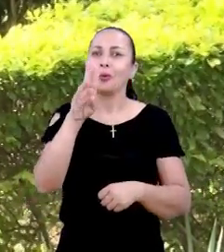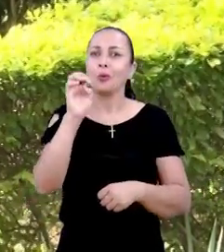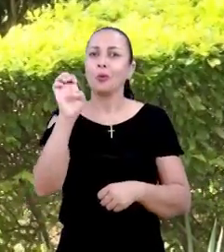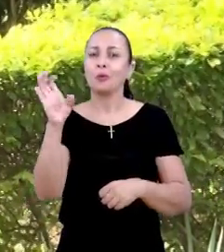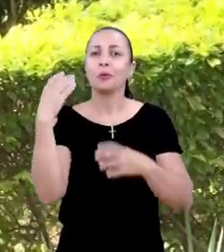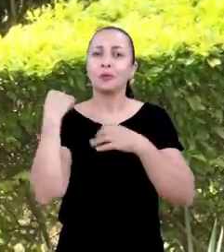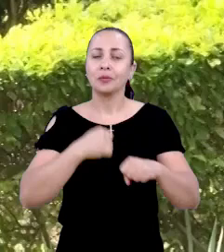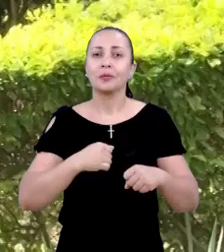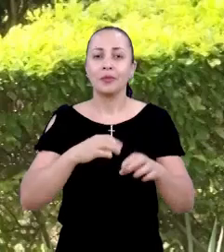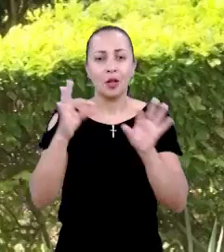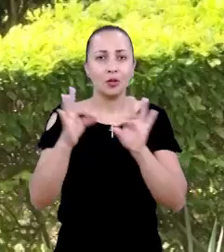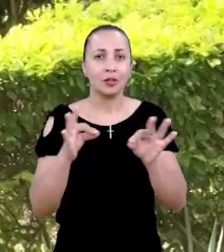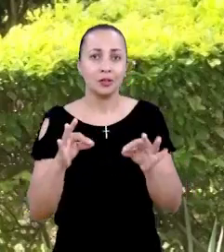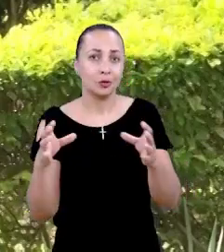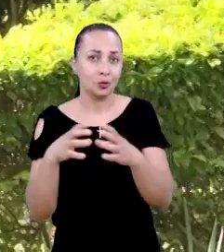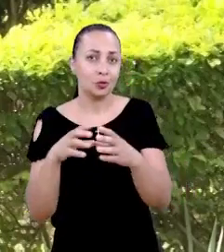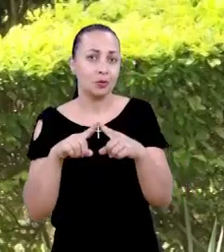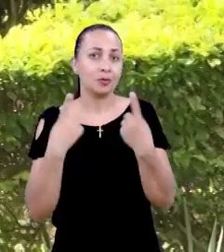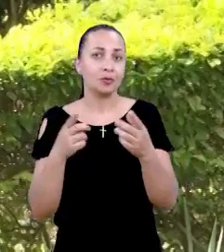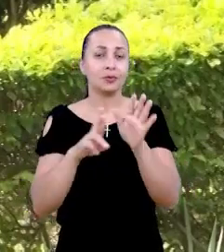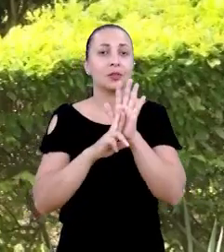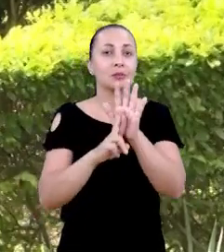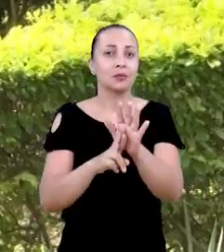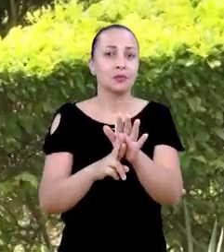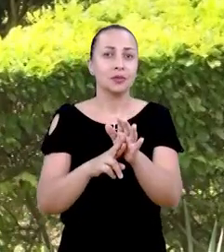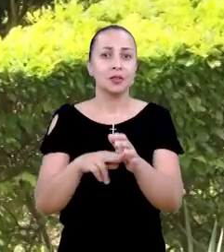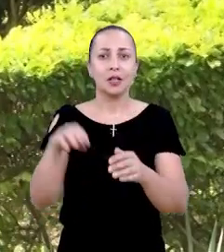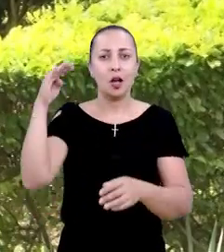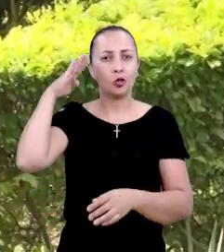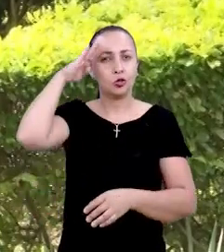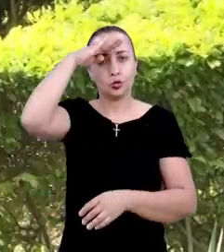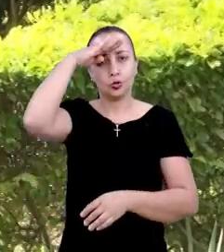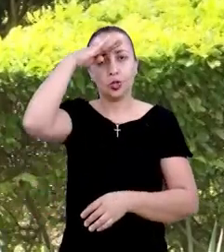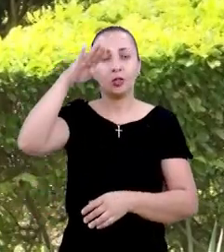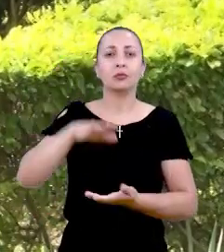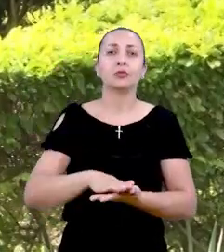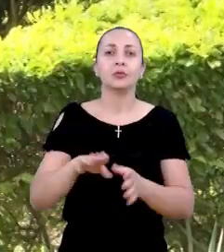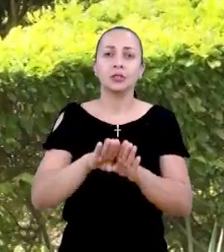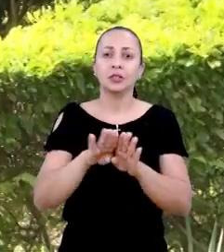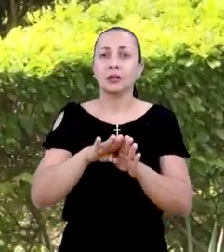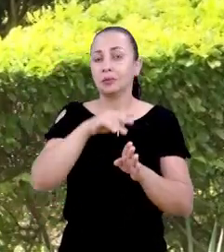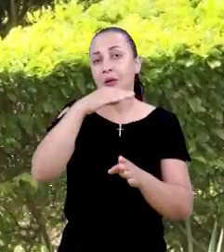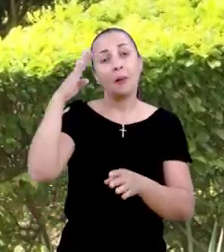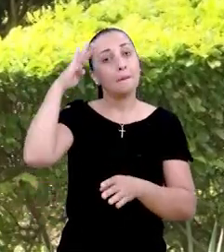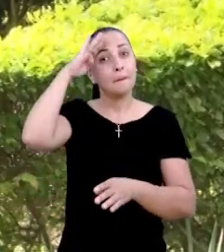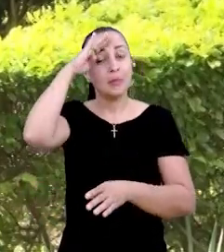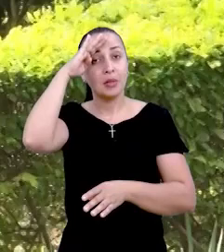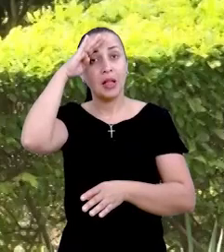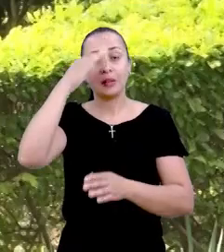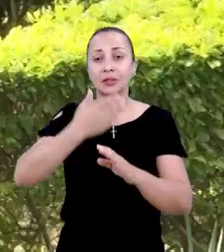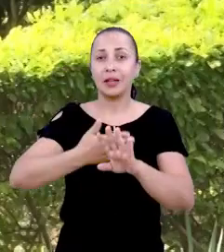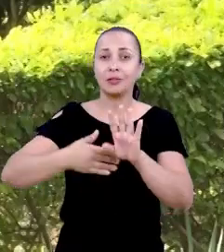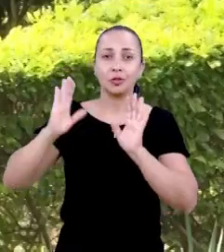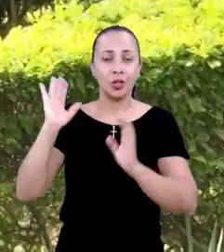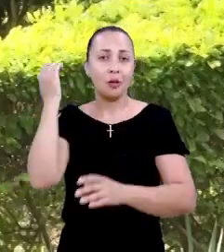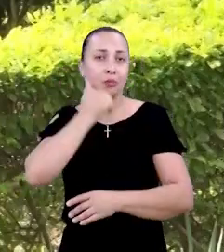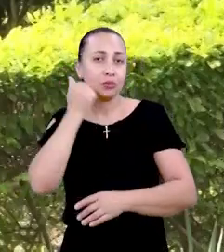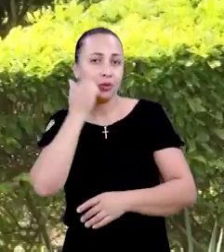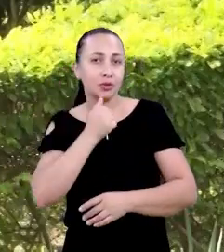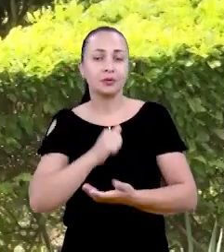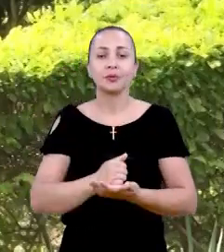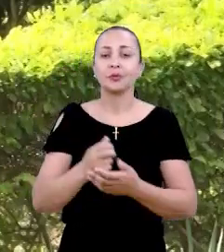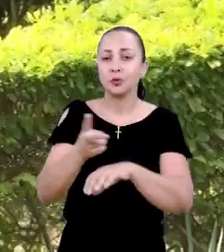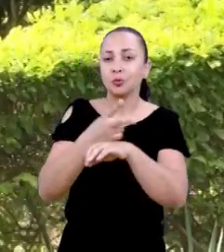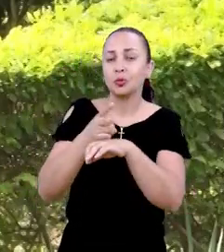dos militares, essencialmente através do Clube Militar, que é uma organização que não é uma organização de classe, mas que